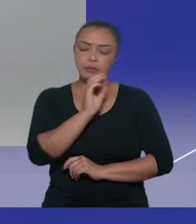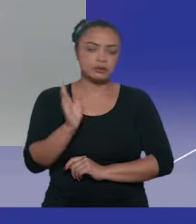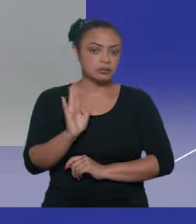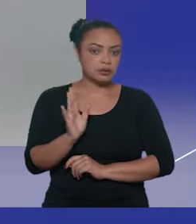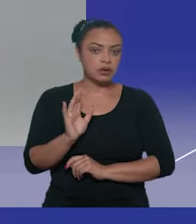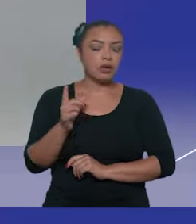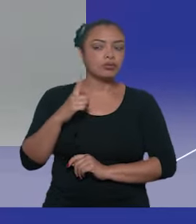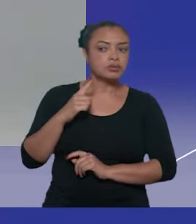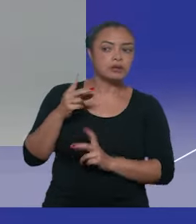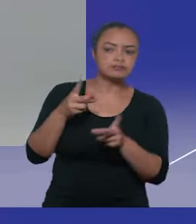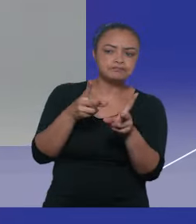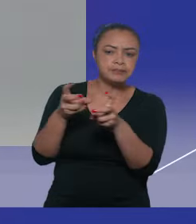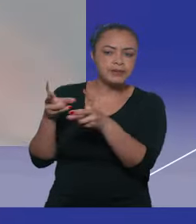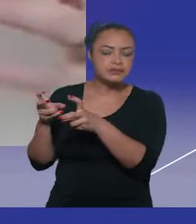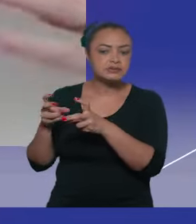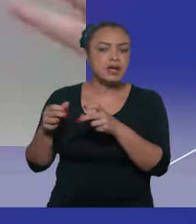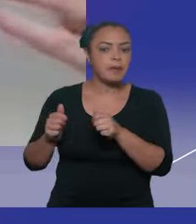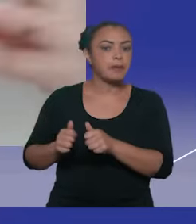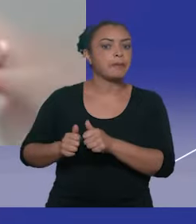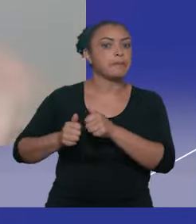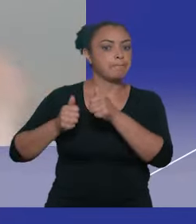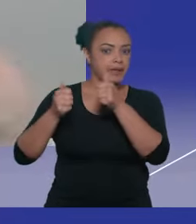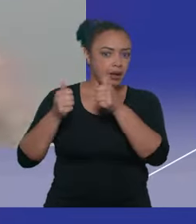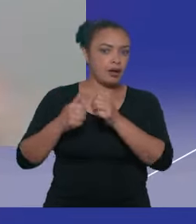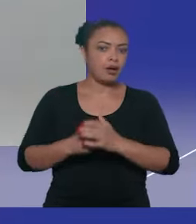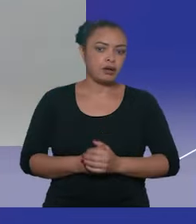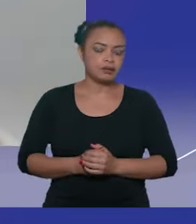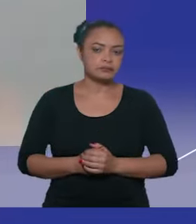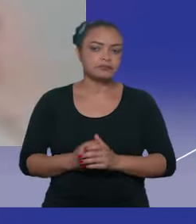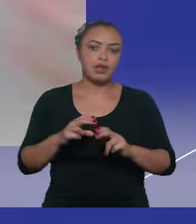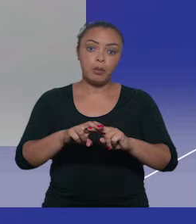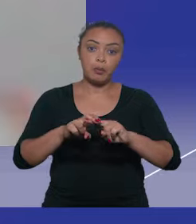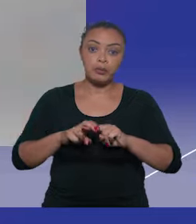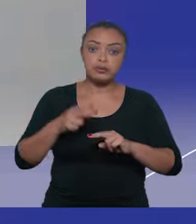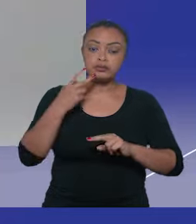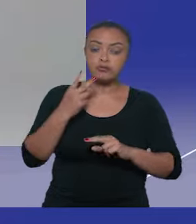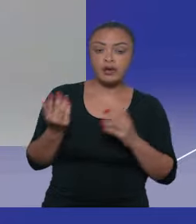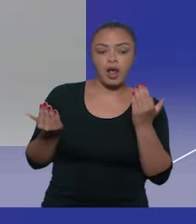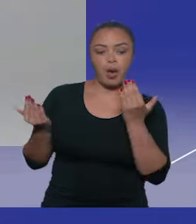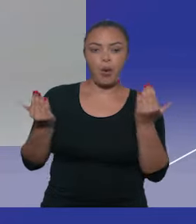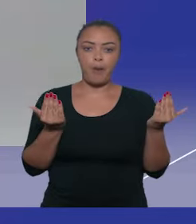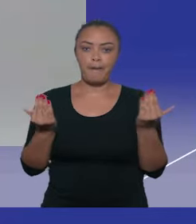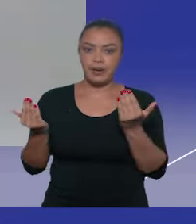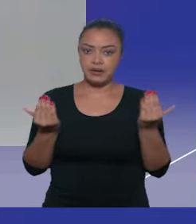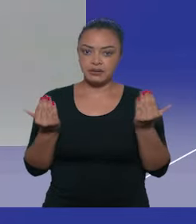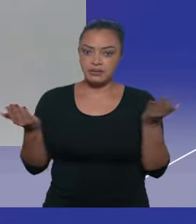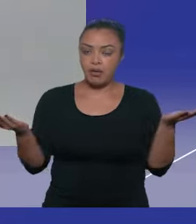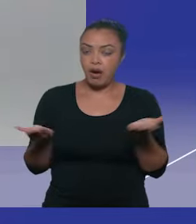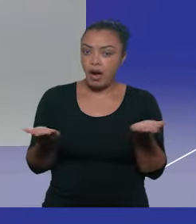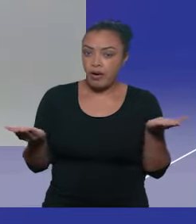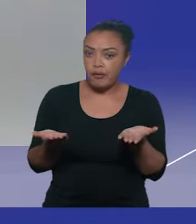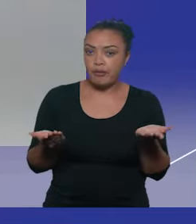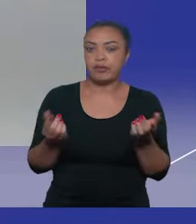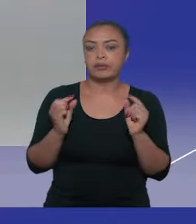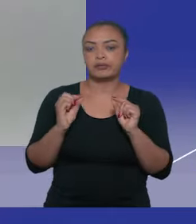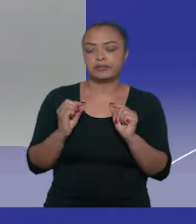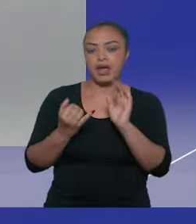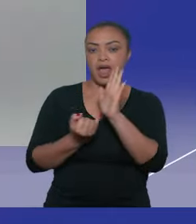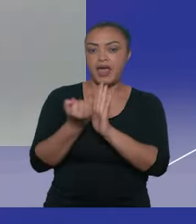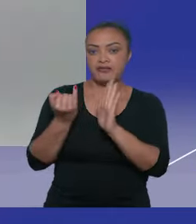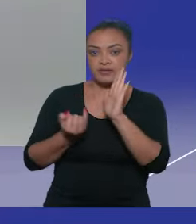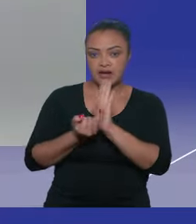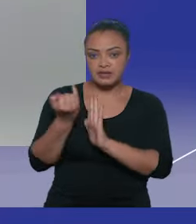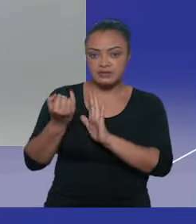Também tem alguns sinais melhores. Então, por isso que eu fiz aquele preâmbulo ali de que tinha um choque de oferta e de demanda, vai me ajudar agora. A inflação